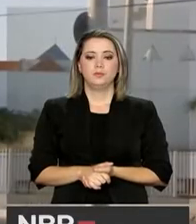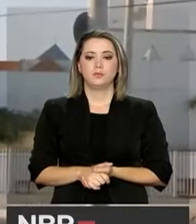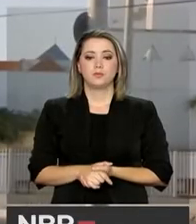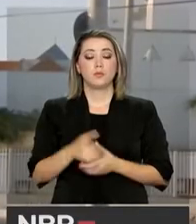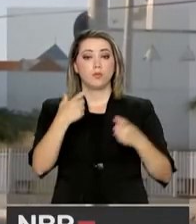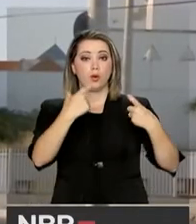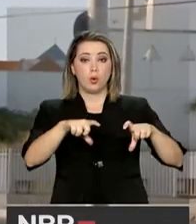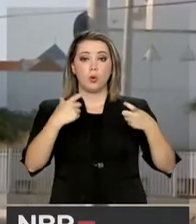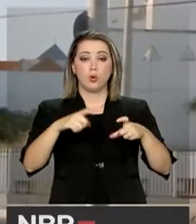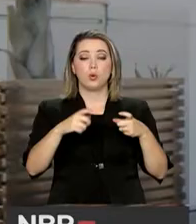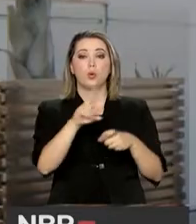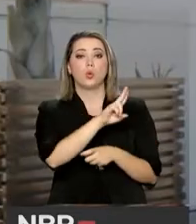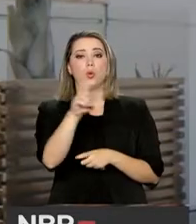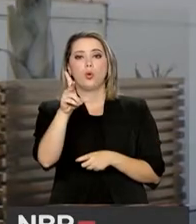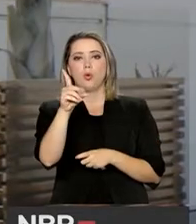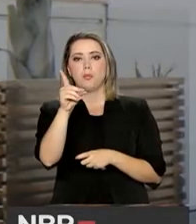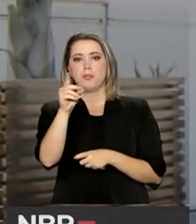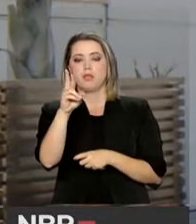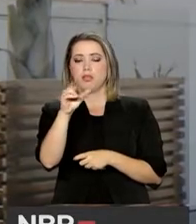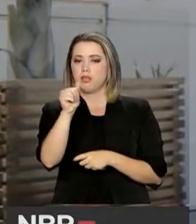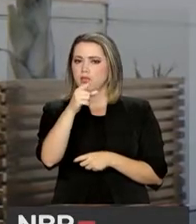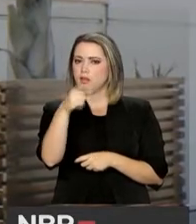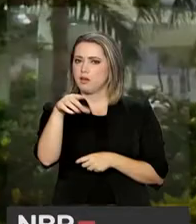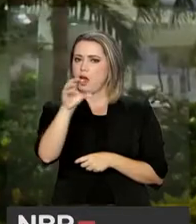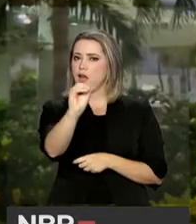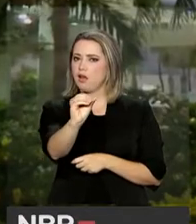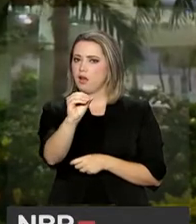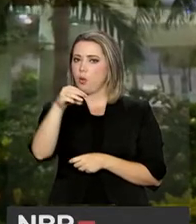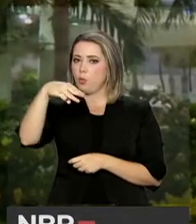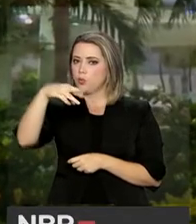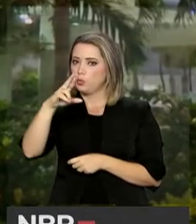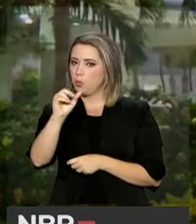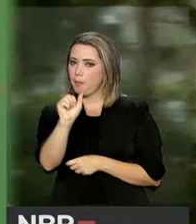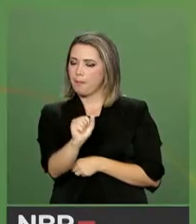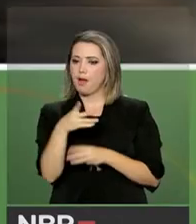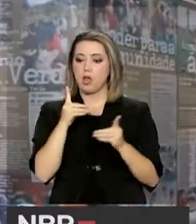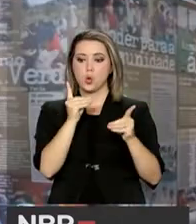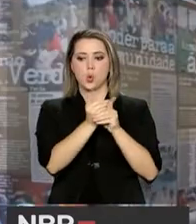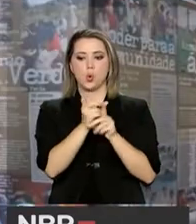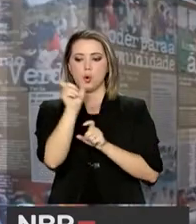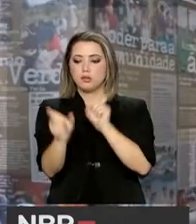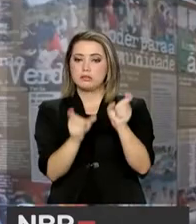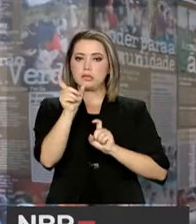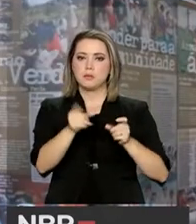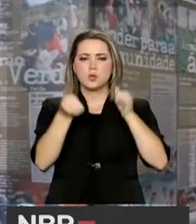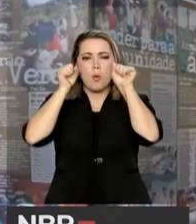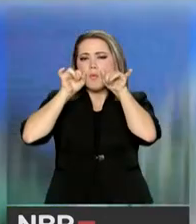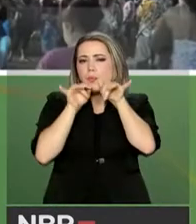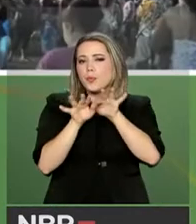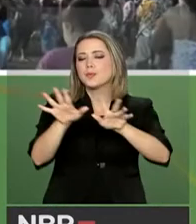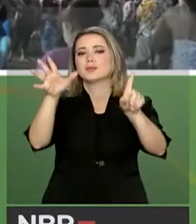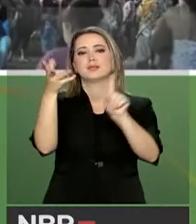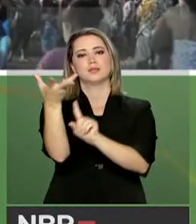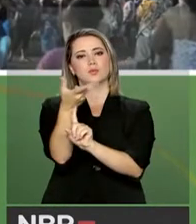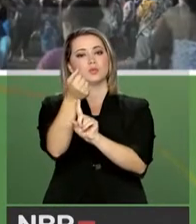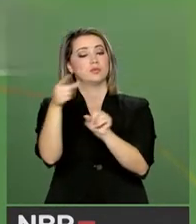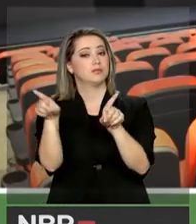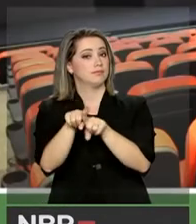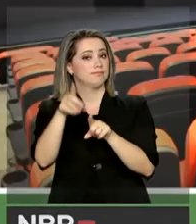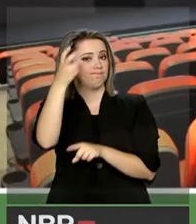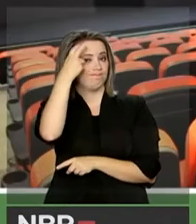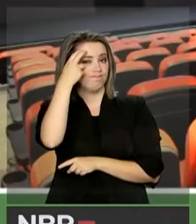O Centro Dragão do Mar é um espaço destinado ao encontro das pessoas, ao fomento e à difusão da arte e da cultura.